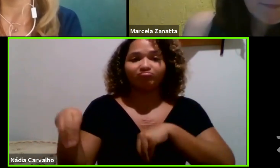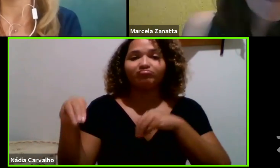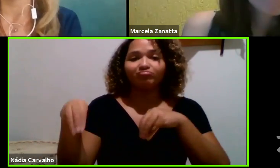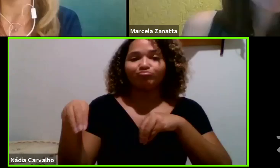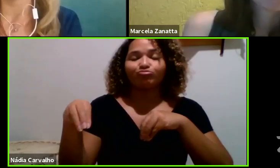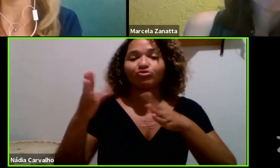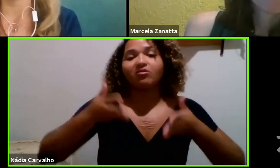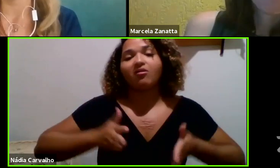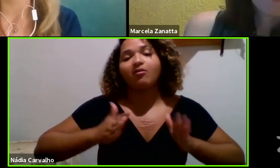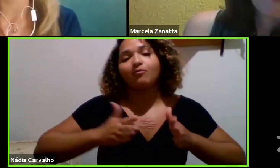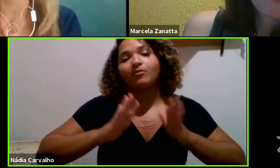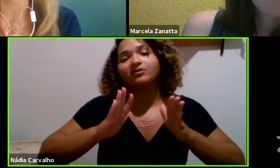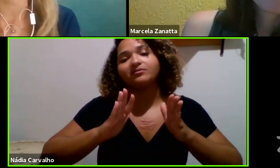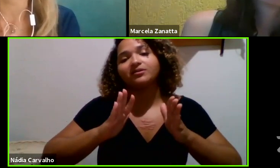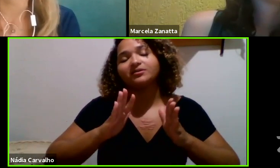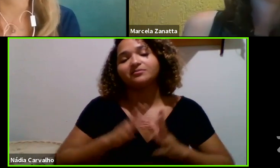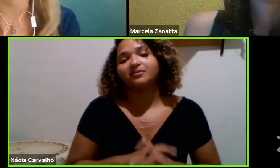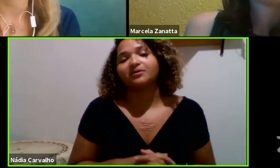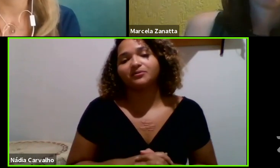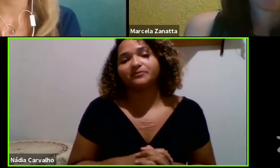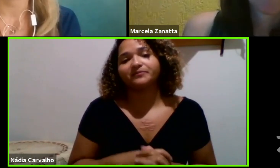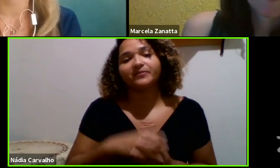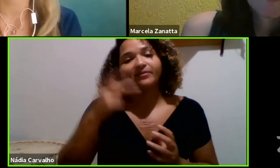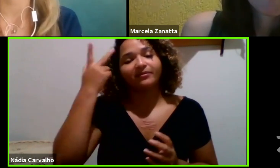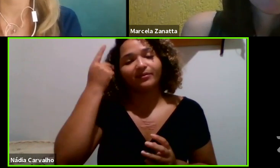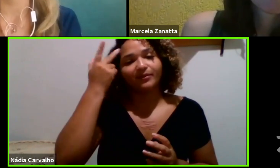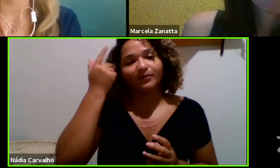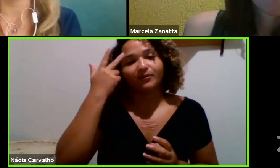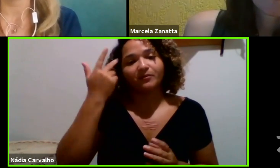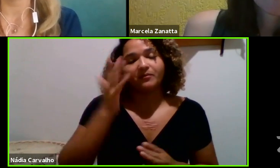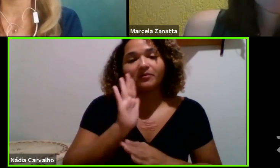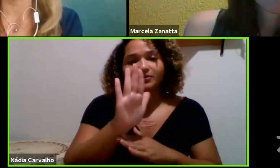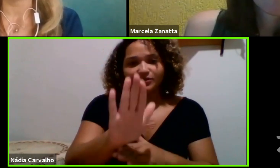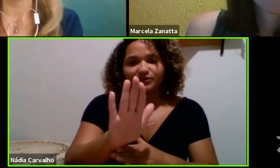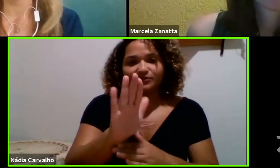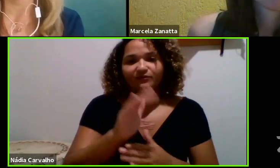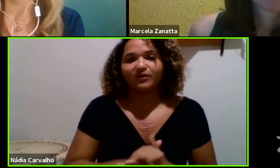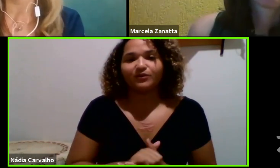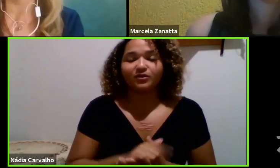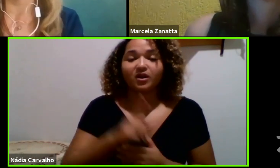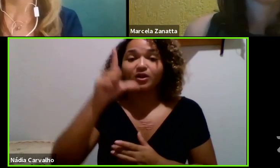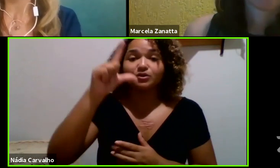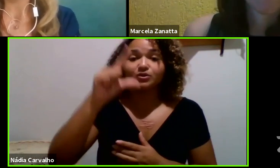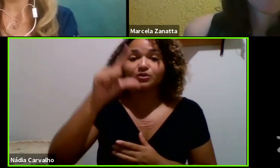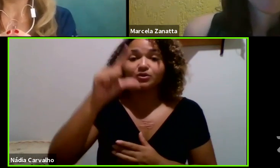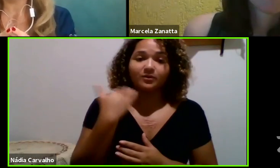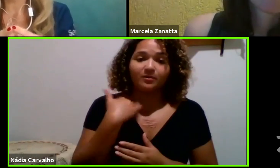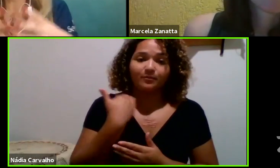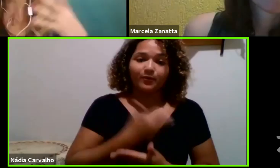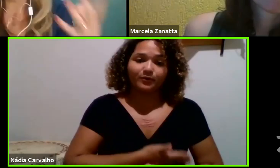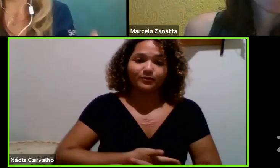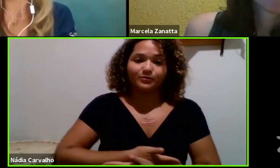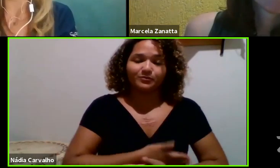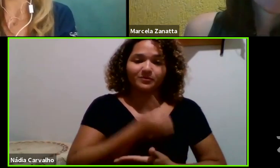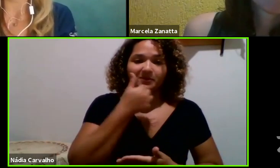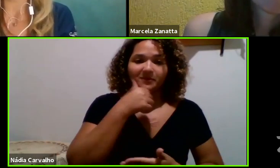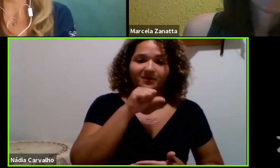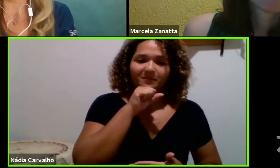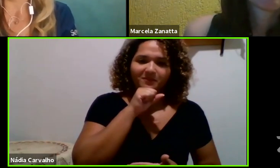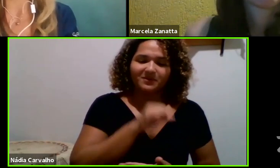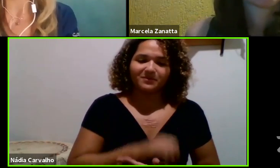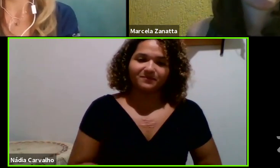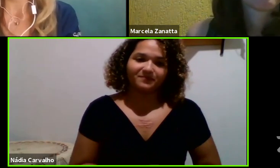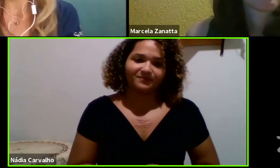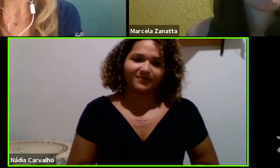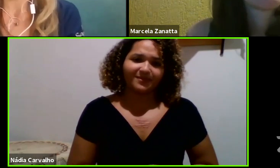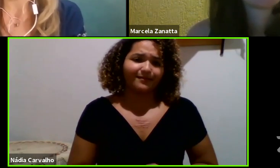parto e nascimento no Brasil. Nós vamos contribuir com a redução de mortalidade materna e perinatal, e além de toda a qualidade